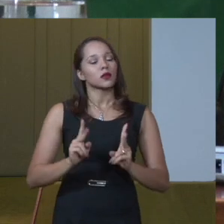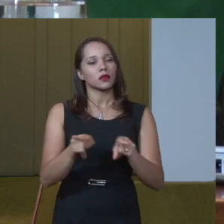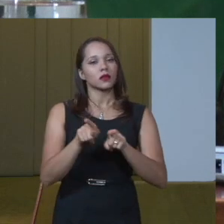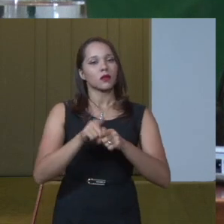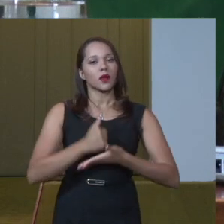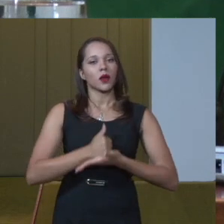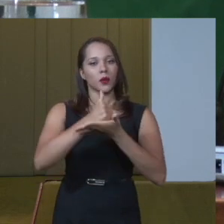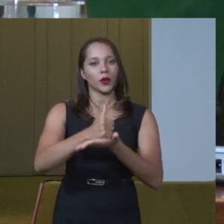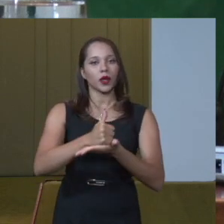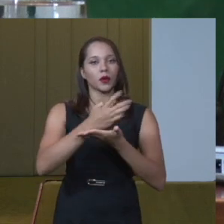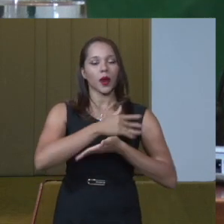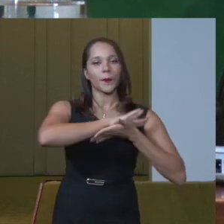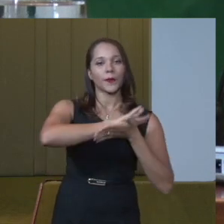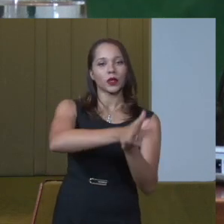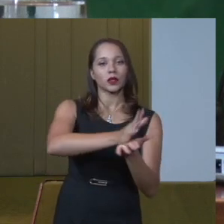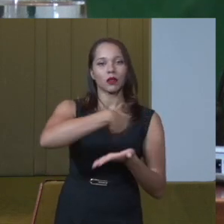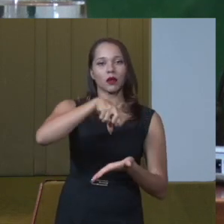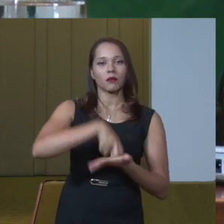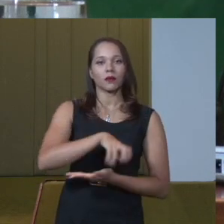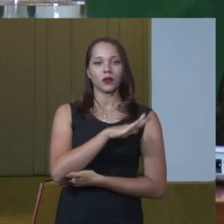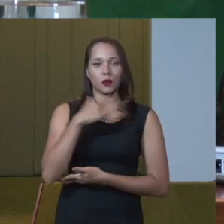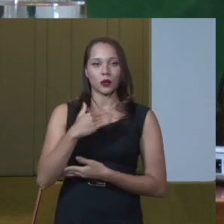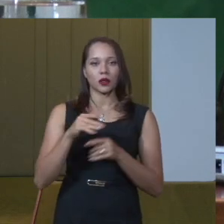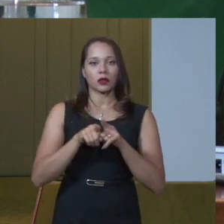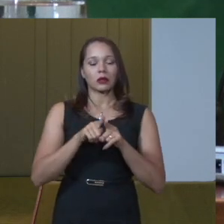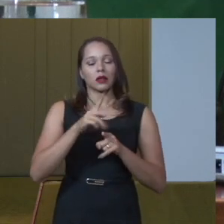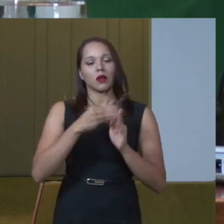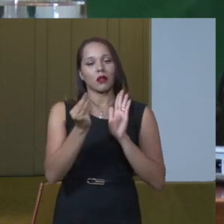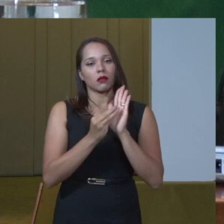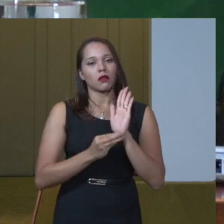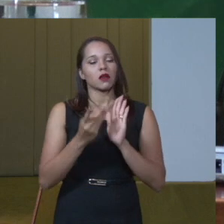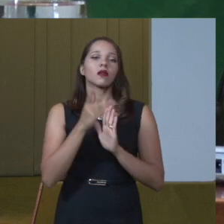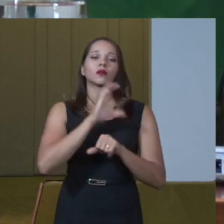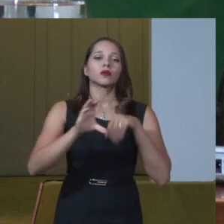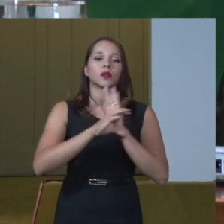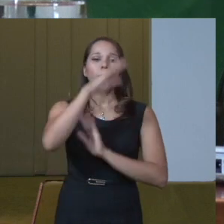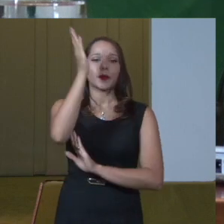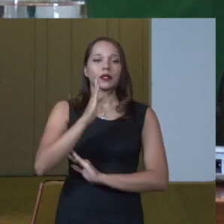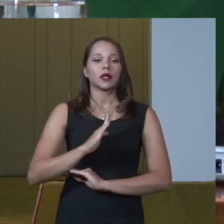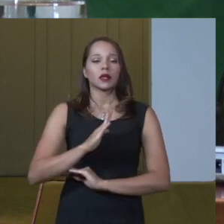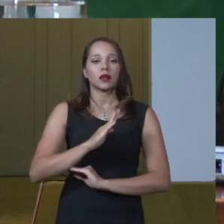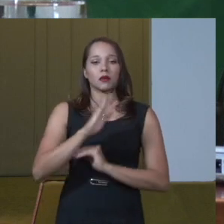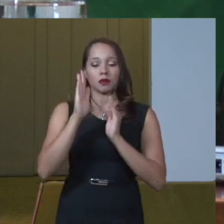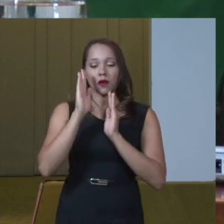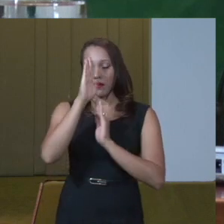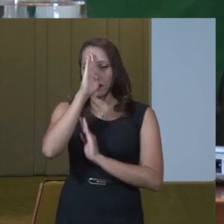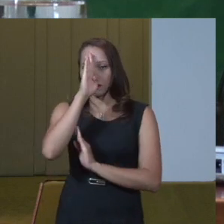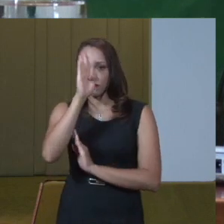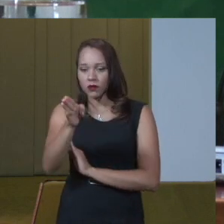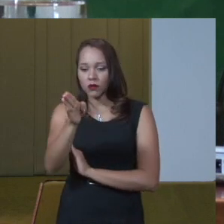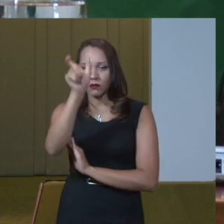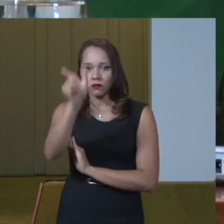Continuaremos apoiando medidas em prol da abolição da pena de morte, em linha com o que estabelece a Constituição brasileira e com a prioridade atribuída ao direito à